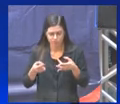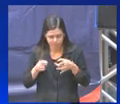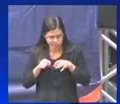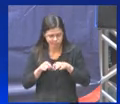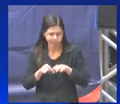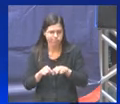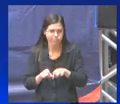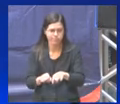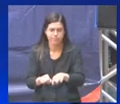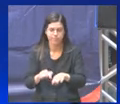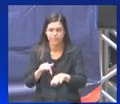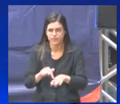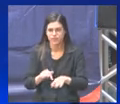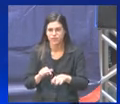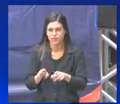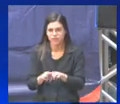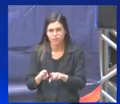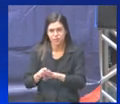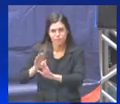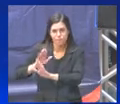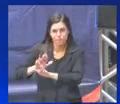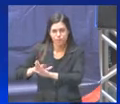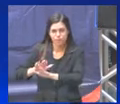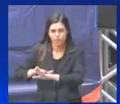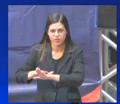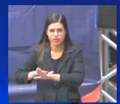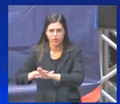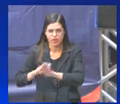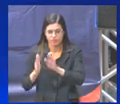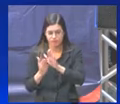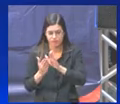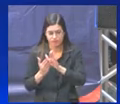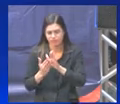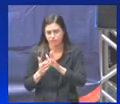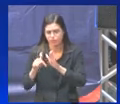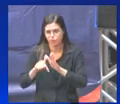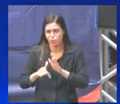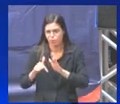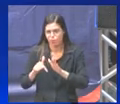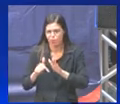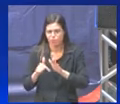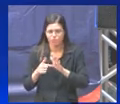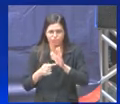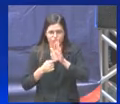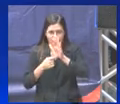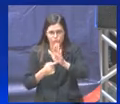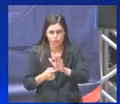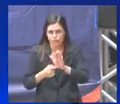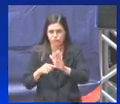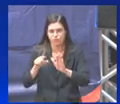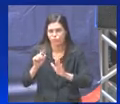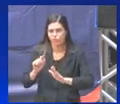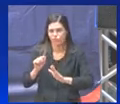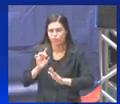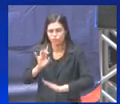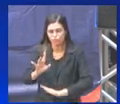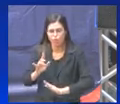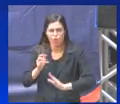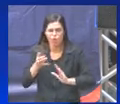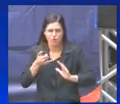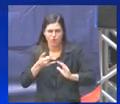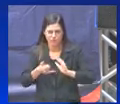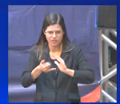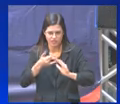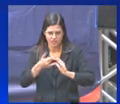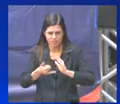na frente, na interface, era somente um WhatsApp. e pelo WhatsApp nós conseguimos